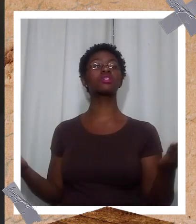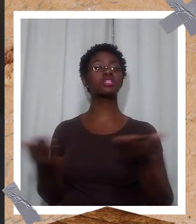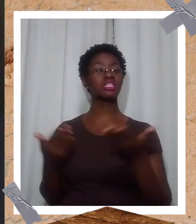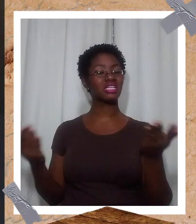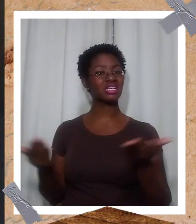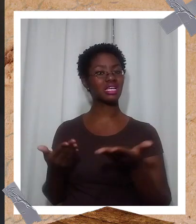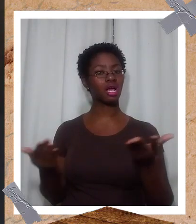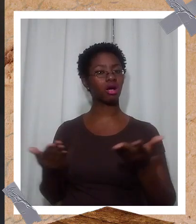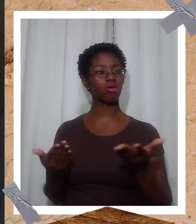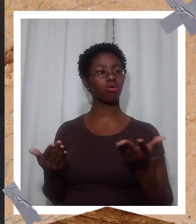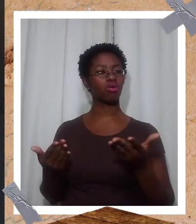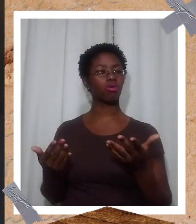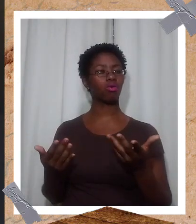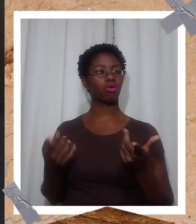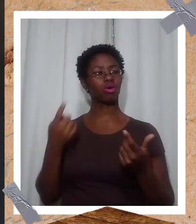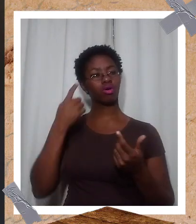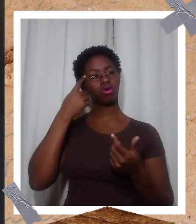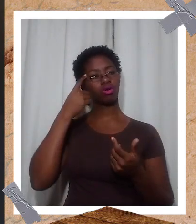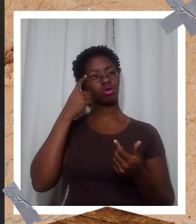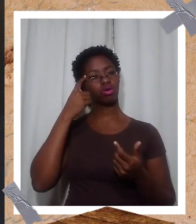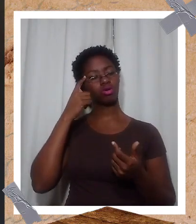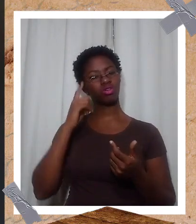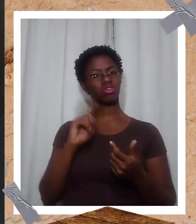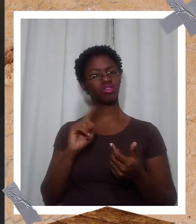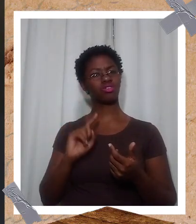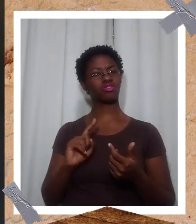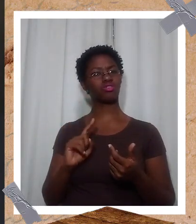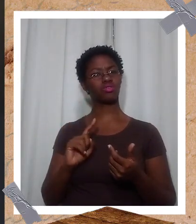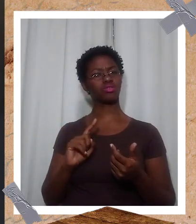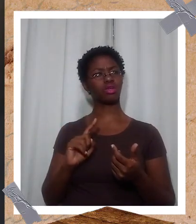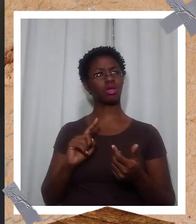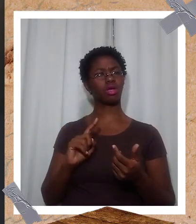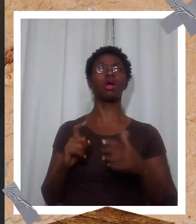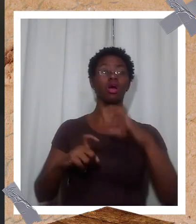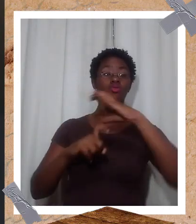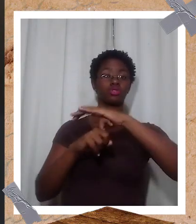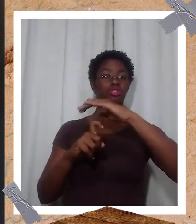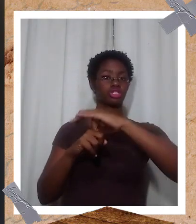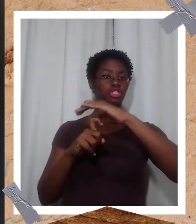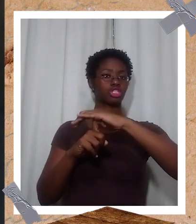recentemente, eu lancei o Grande Circo Favela